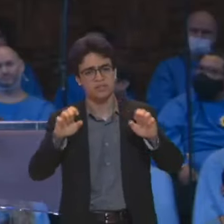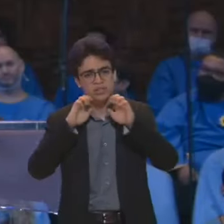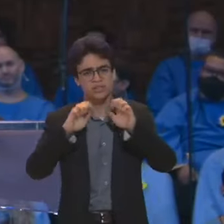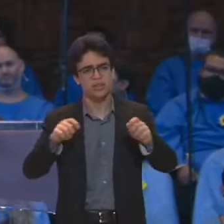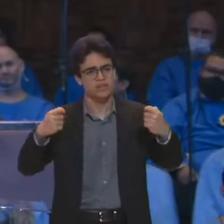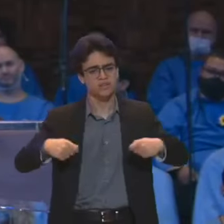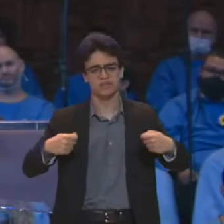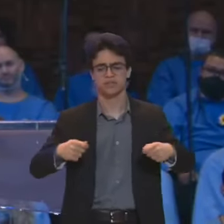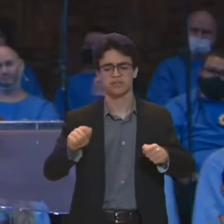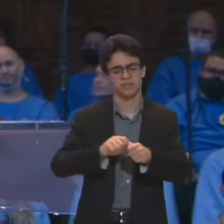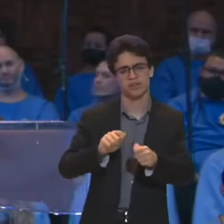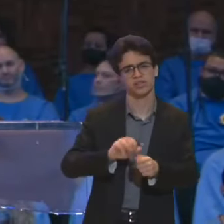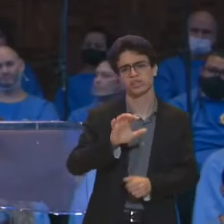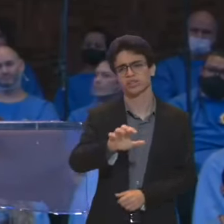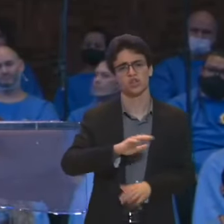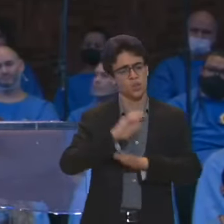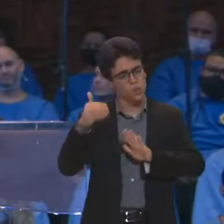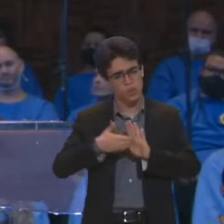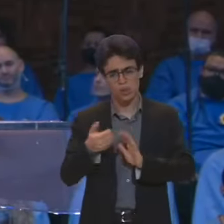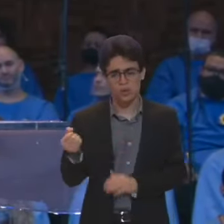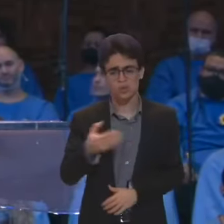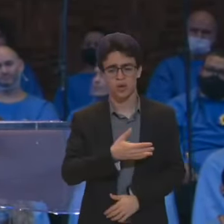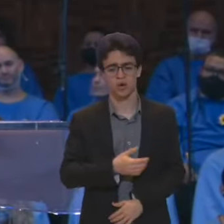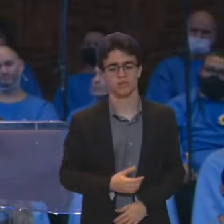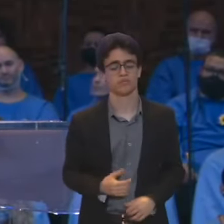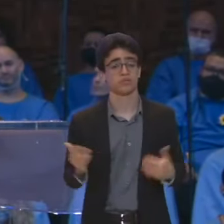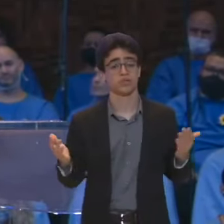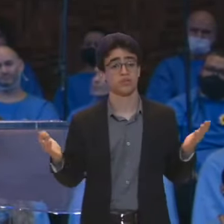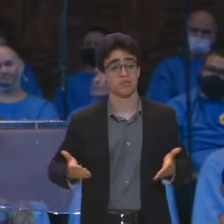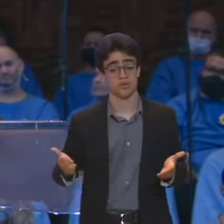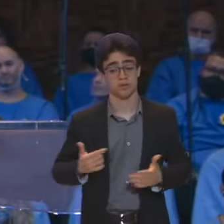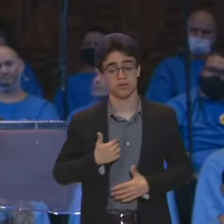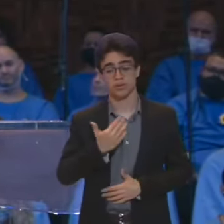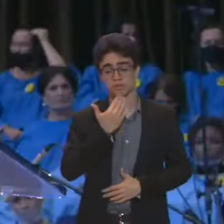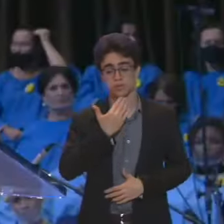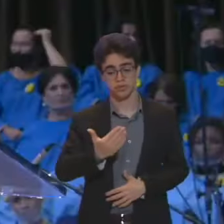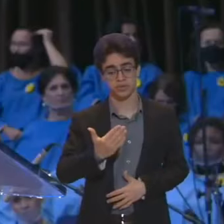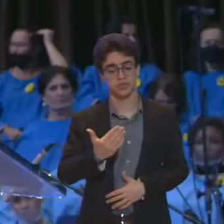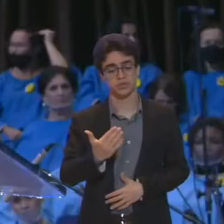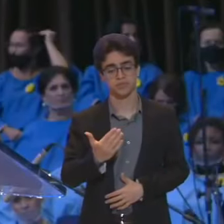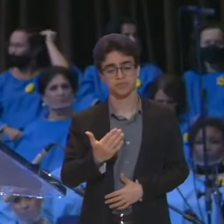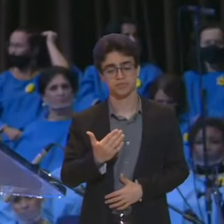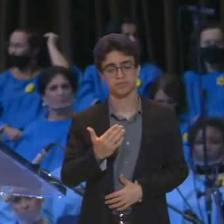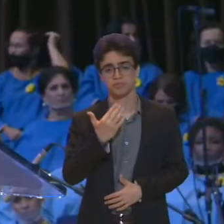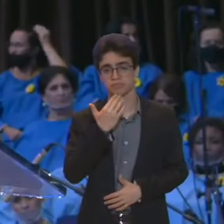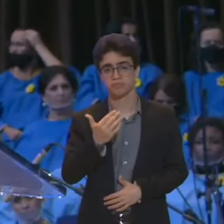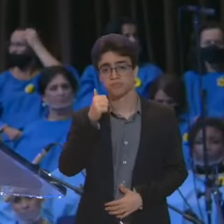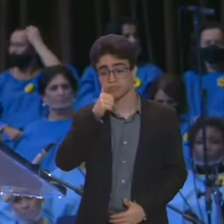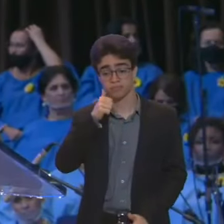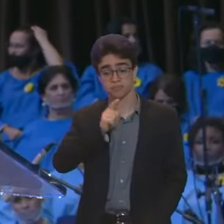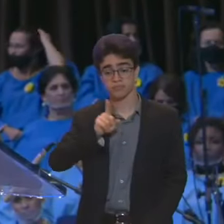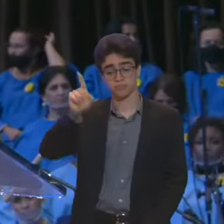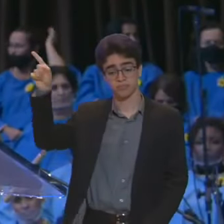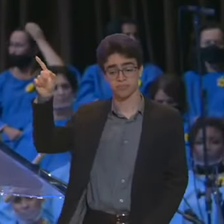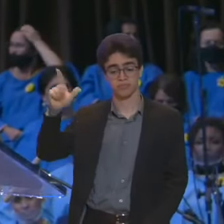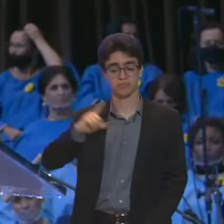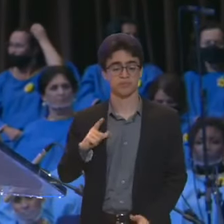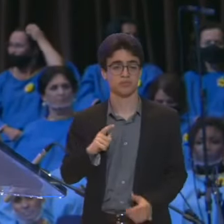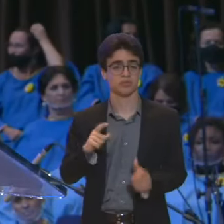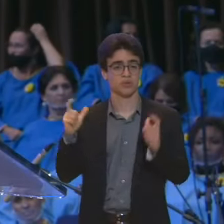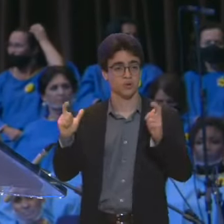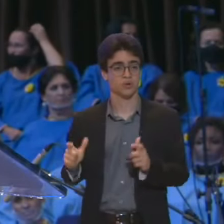coisas novas. E estamos, hoje eu pedi a nossa... obreira lá, um dos centros, que ela é